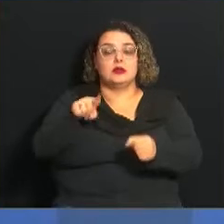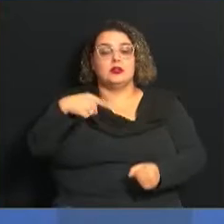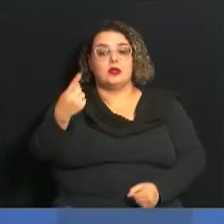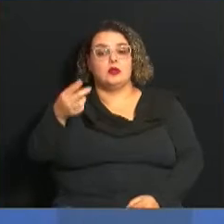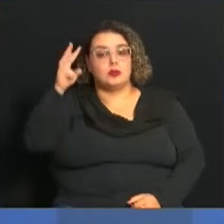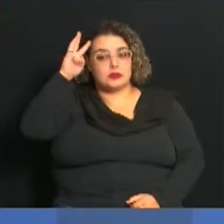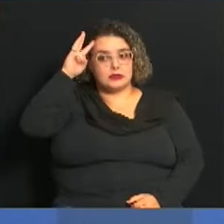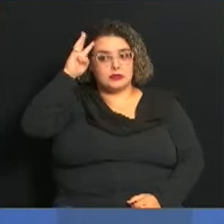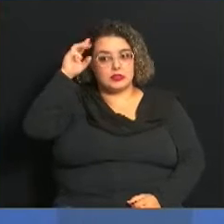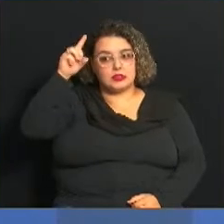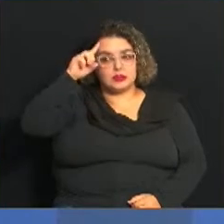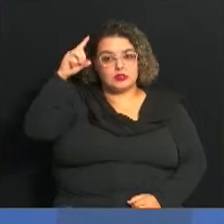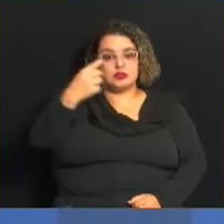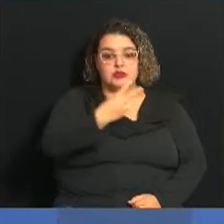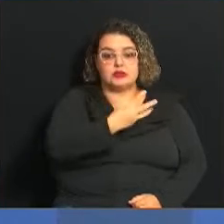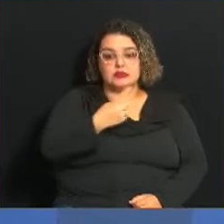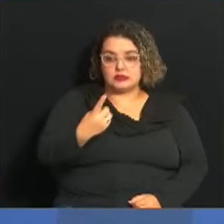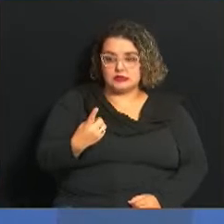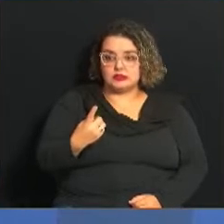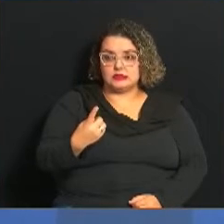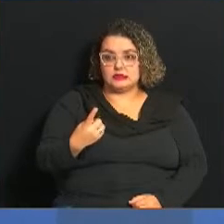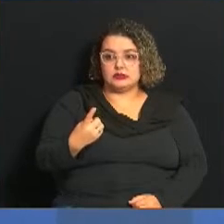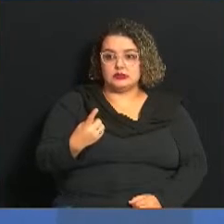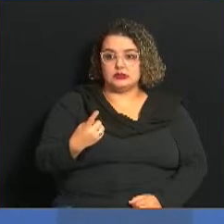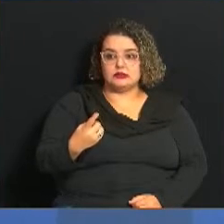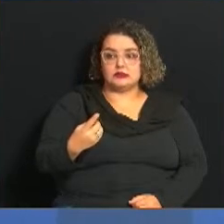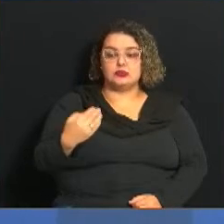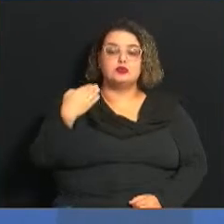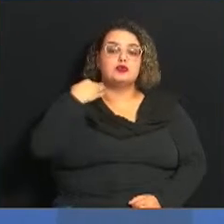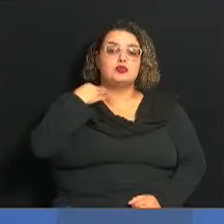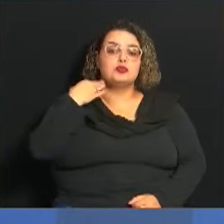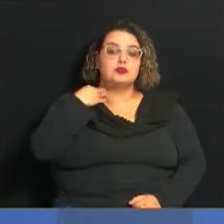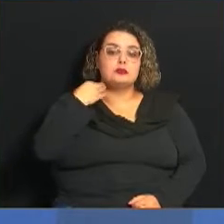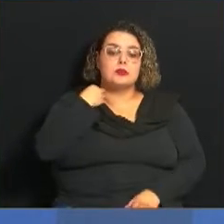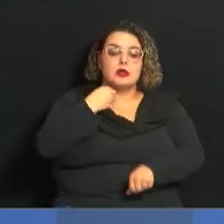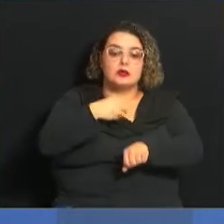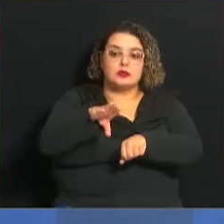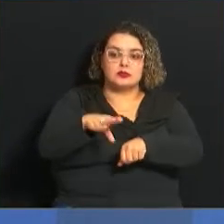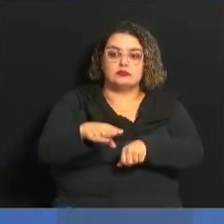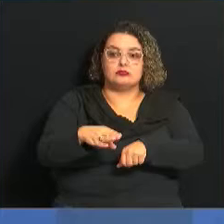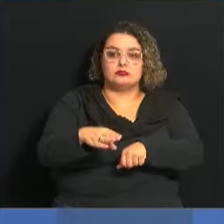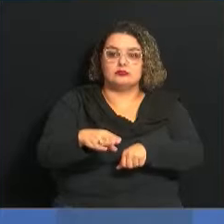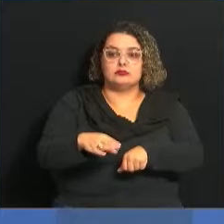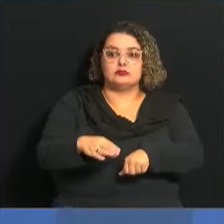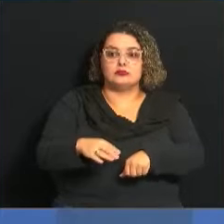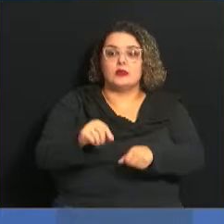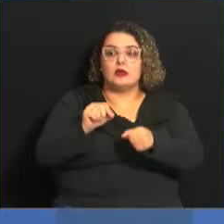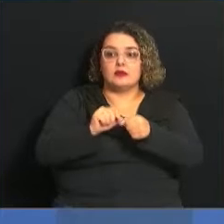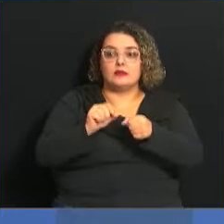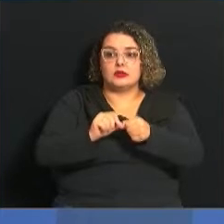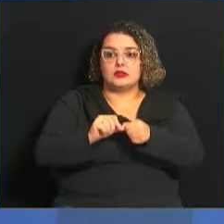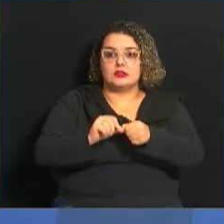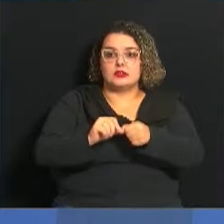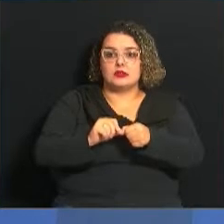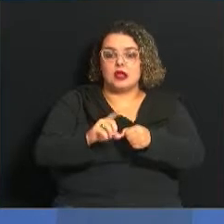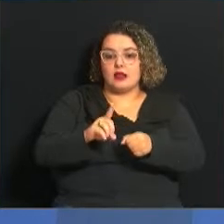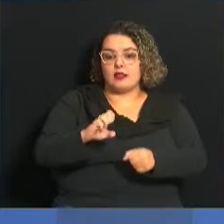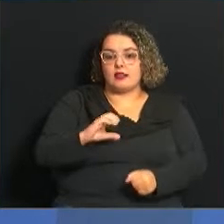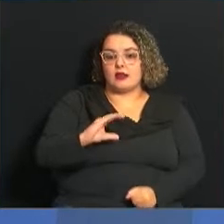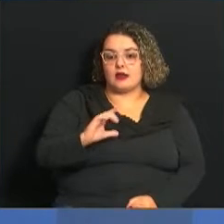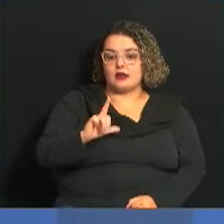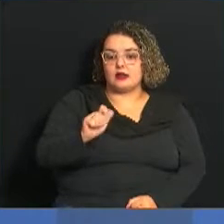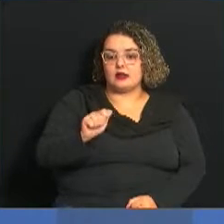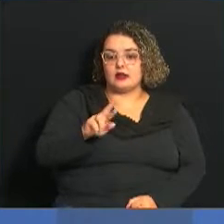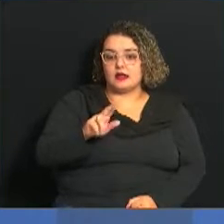terça-feira, dia 31, na conta bancária indicada pelo contribuinte ao fazer a declaração. Neste primeiro lote